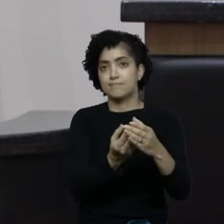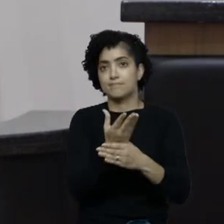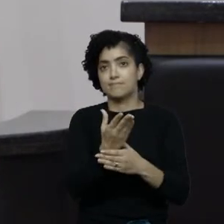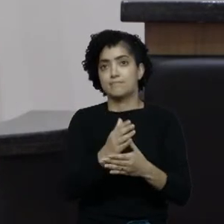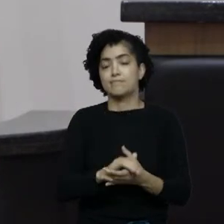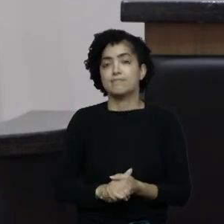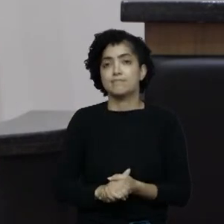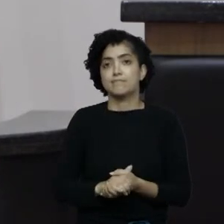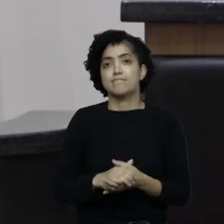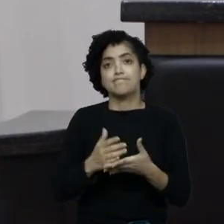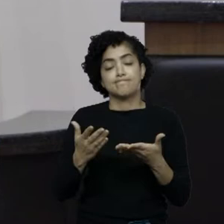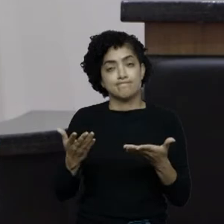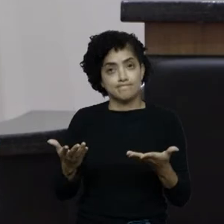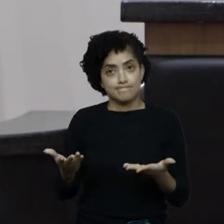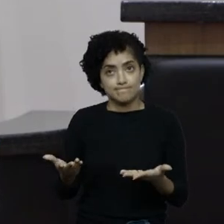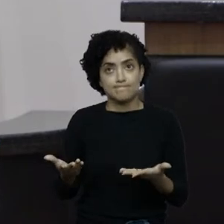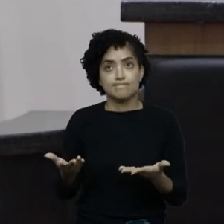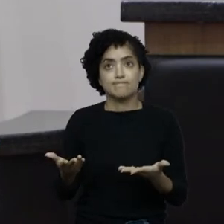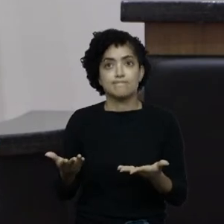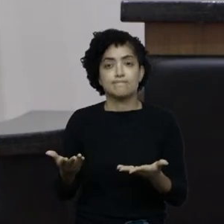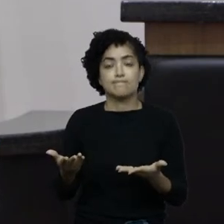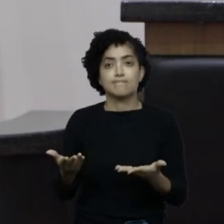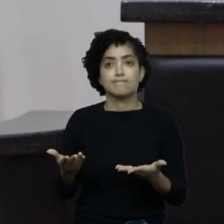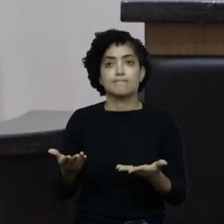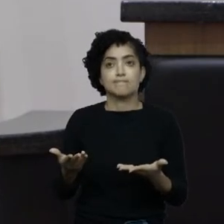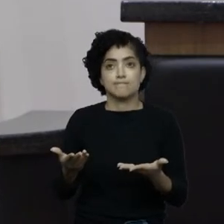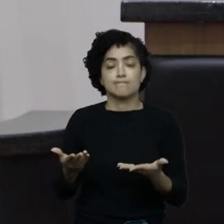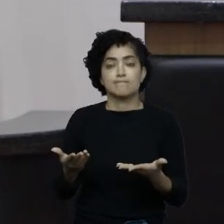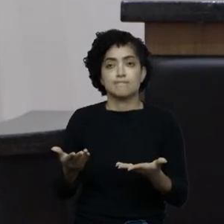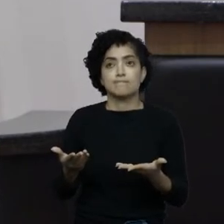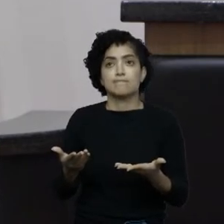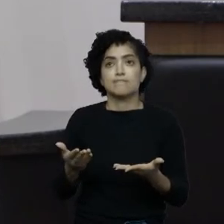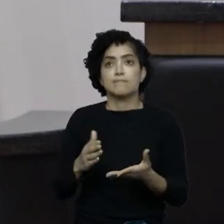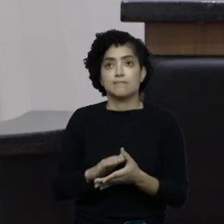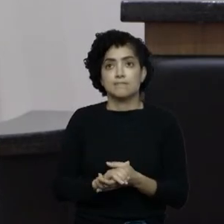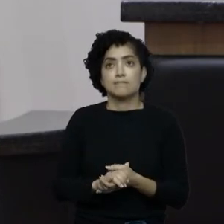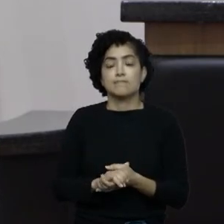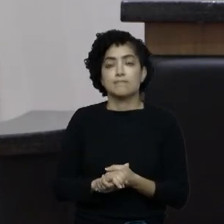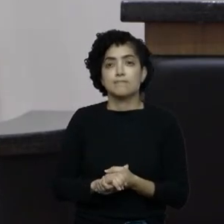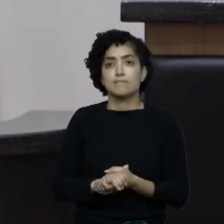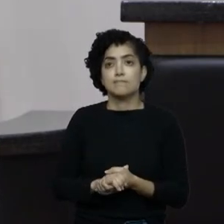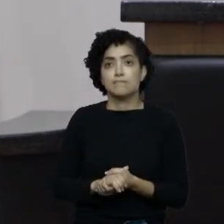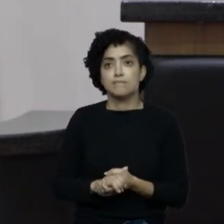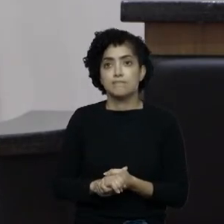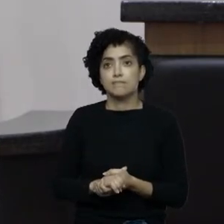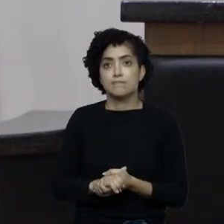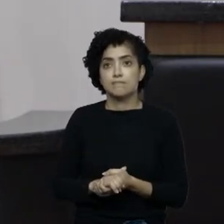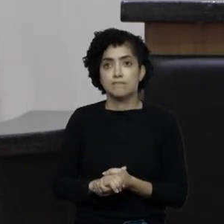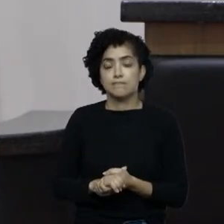bom então é isso o governo ficou ainda mais cozinheiro